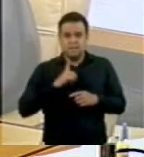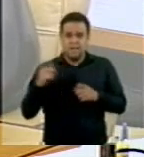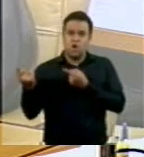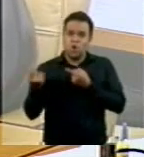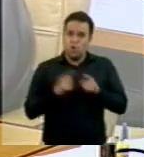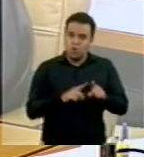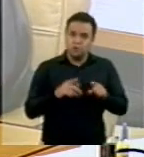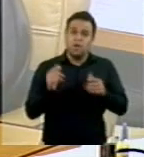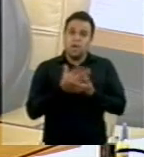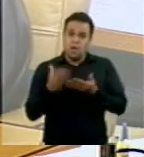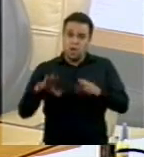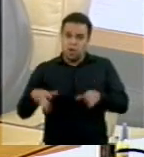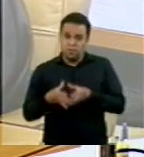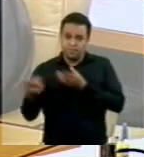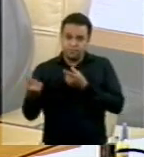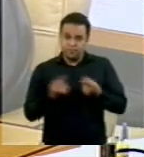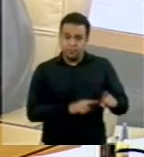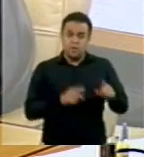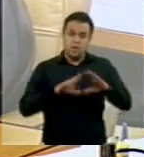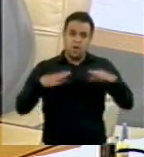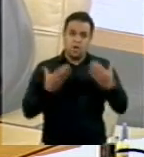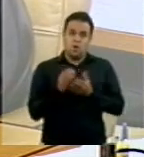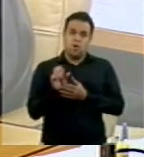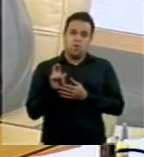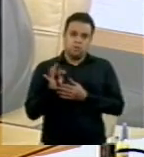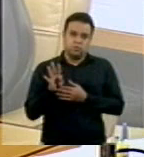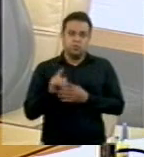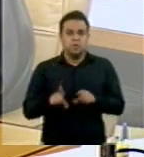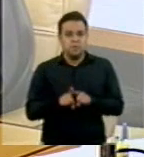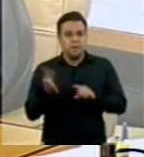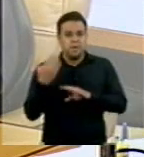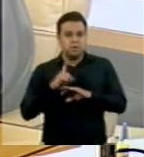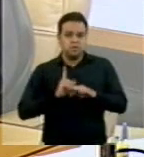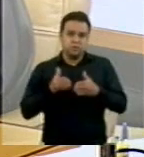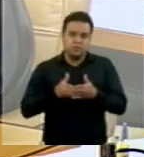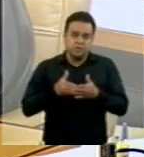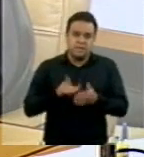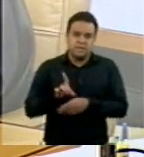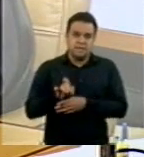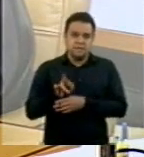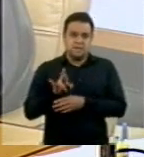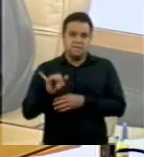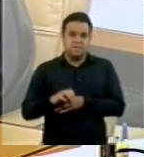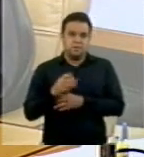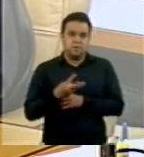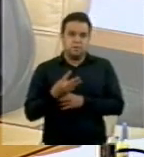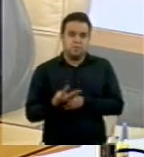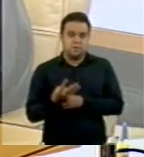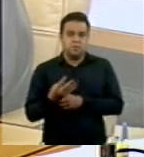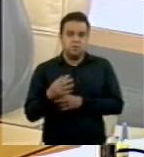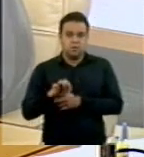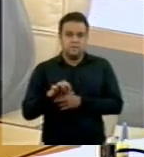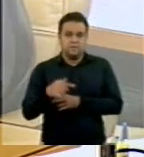cito aqui o desafio que, à época do julgamento do recurso ordinário